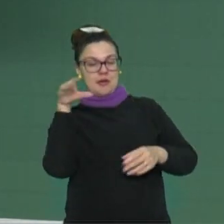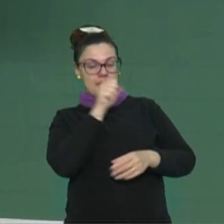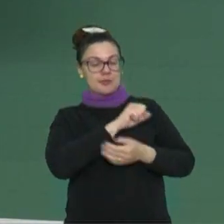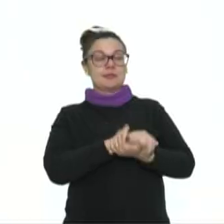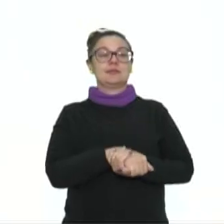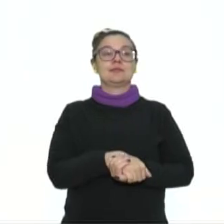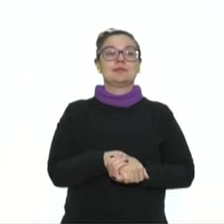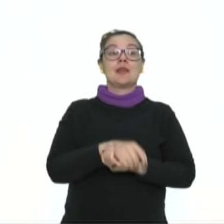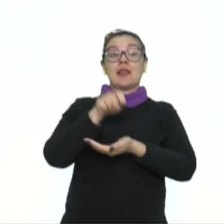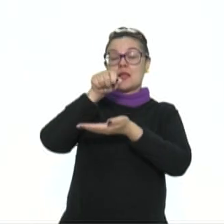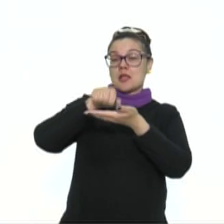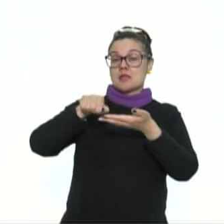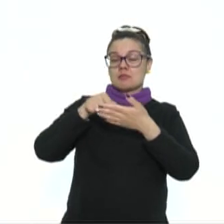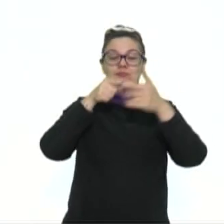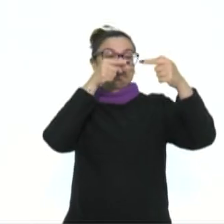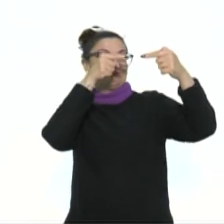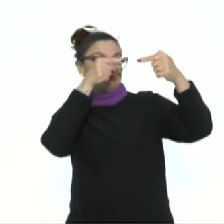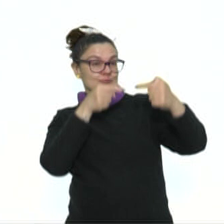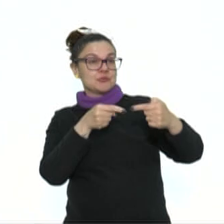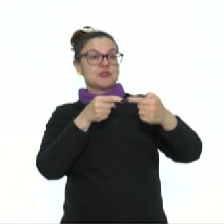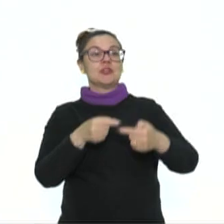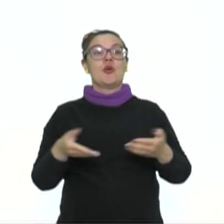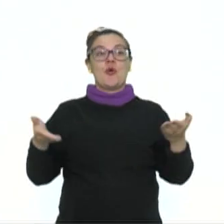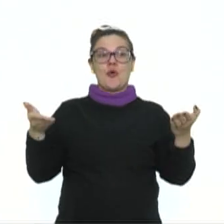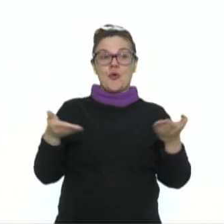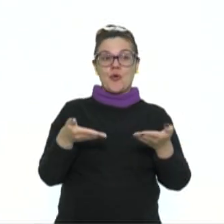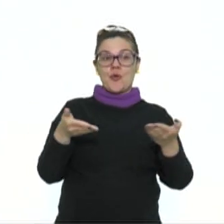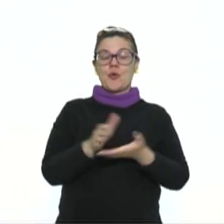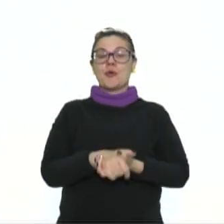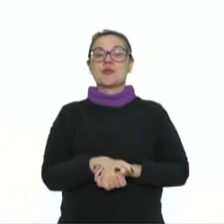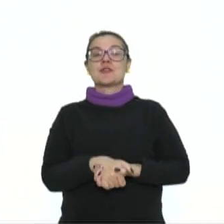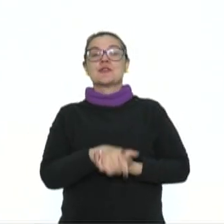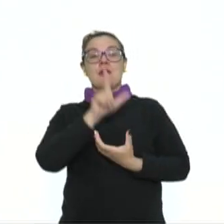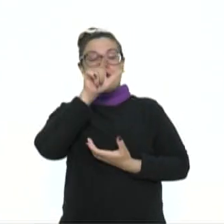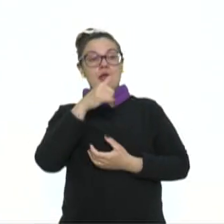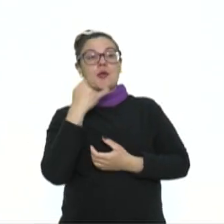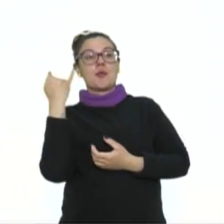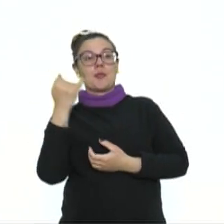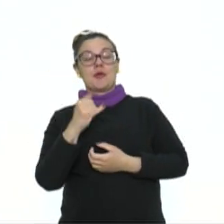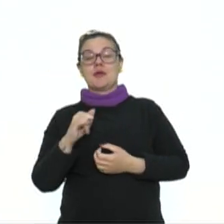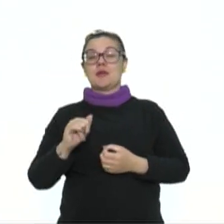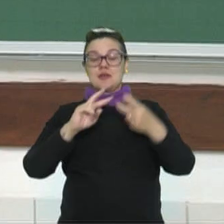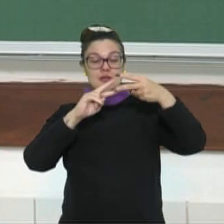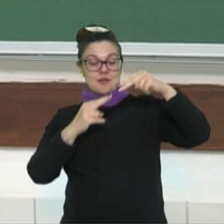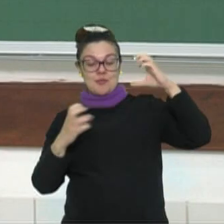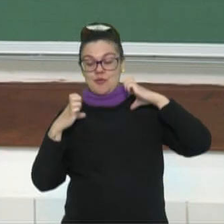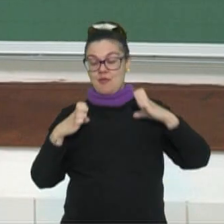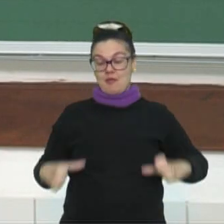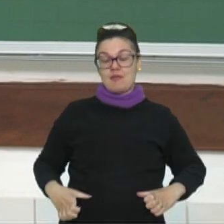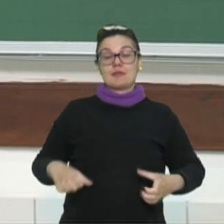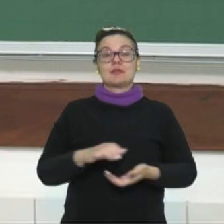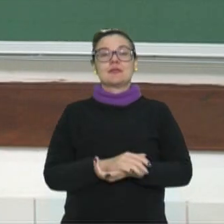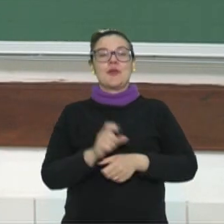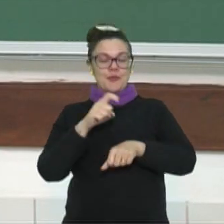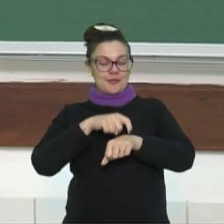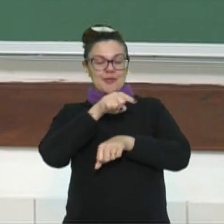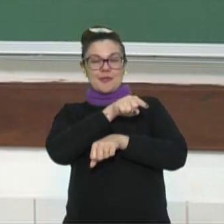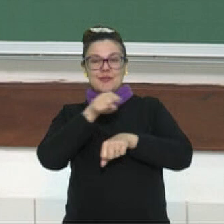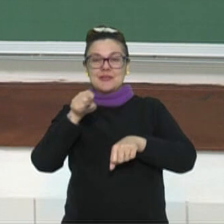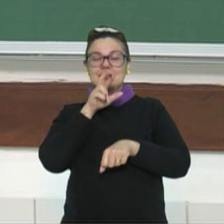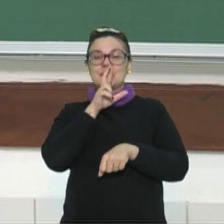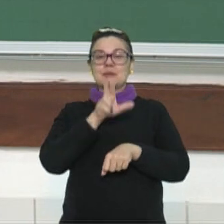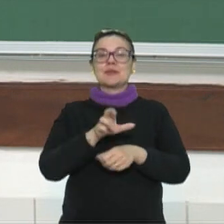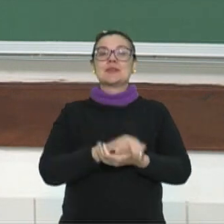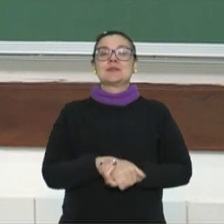aí. Descreva um desafio que, nos dias atuais, é um tema pertinente da bioética. Então você vai ter aí alguns minutos